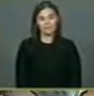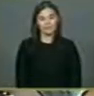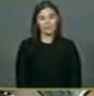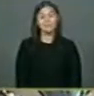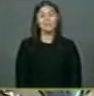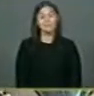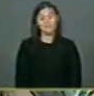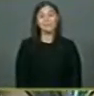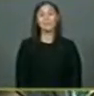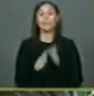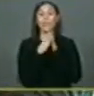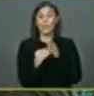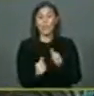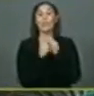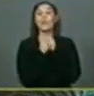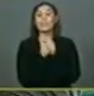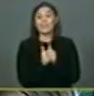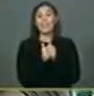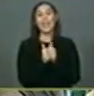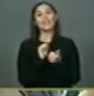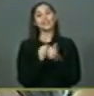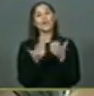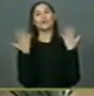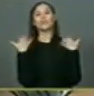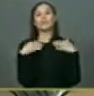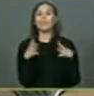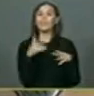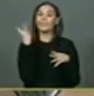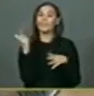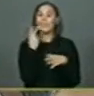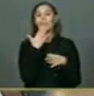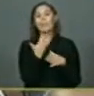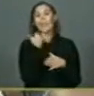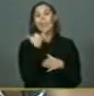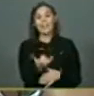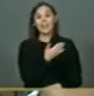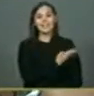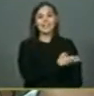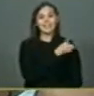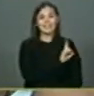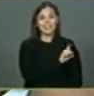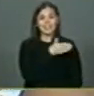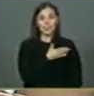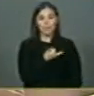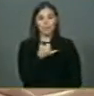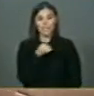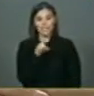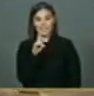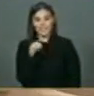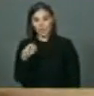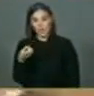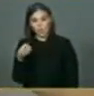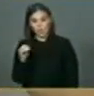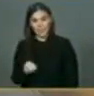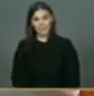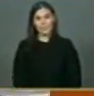E é com este exemplo de desportivismo que queremos apelar-lhe mais uma vez para ligar o 761 20 60